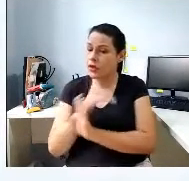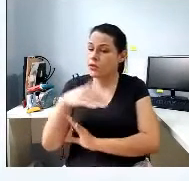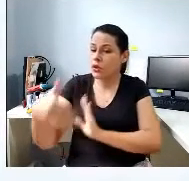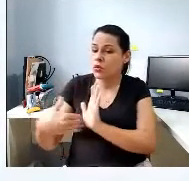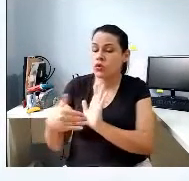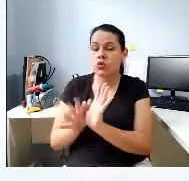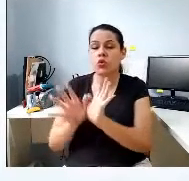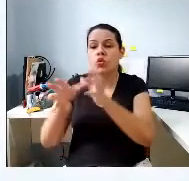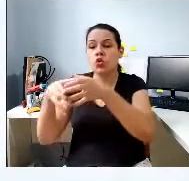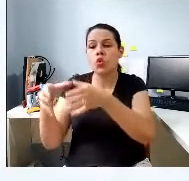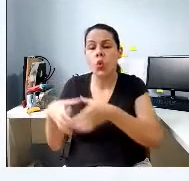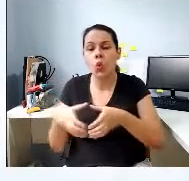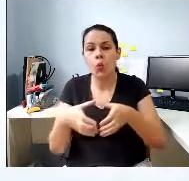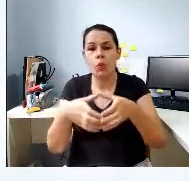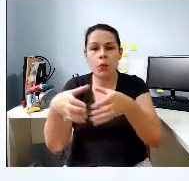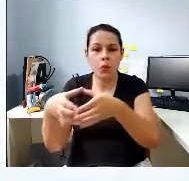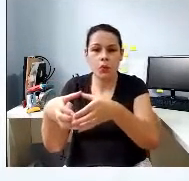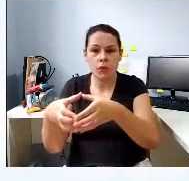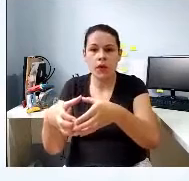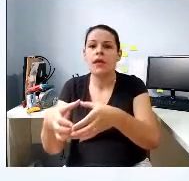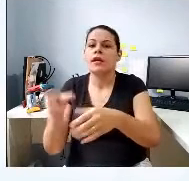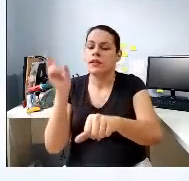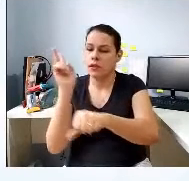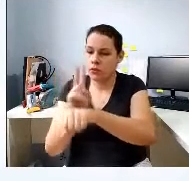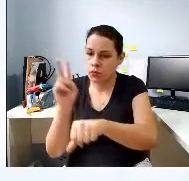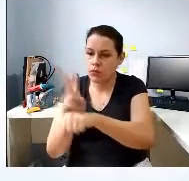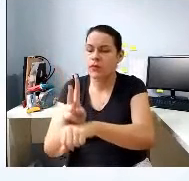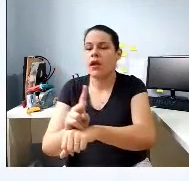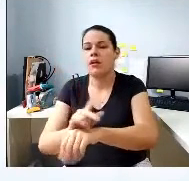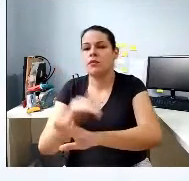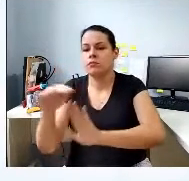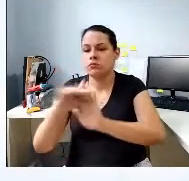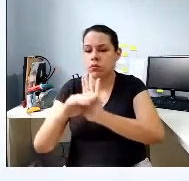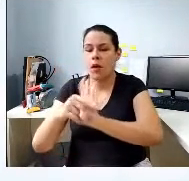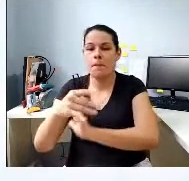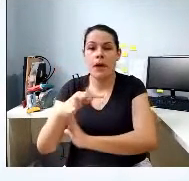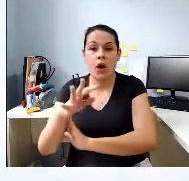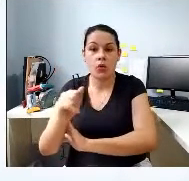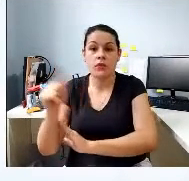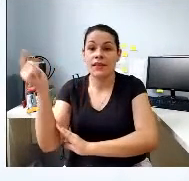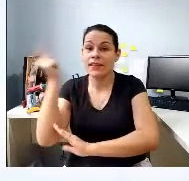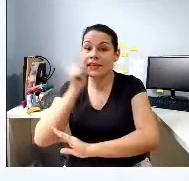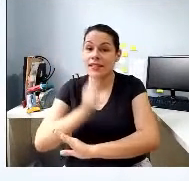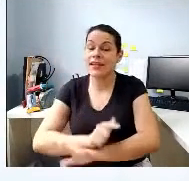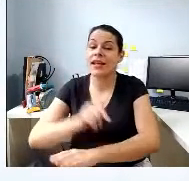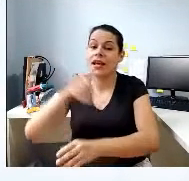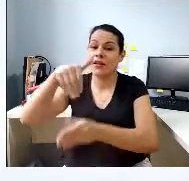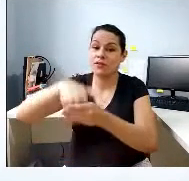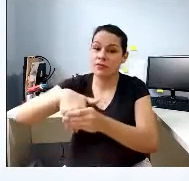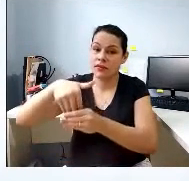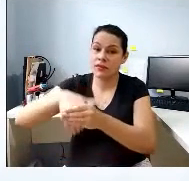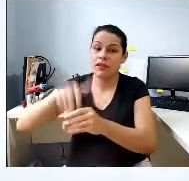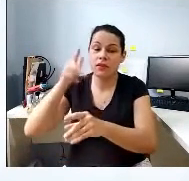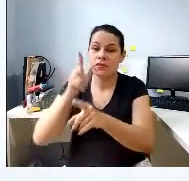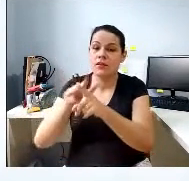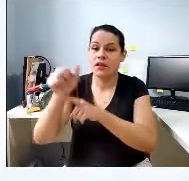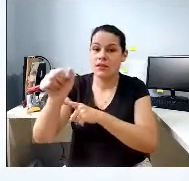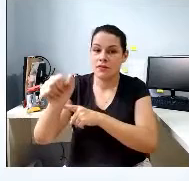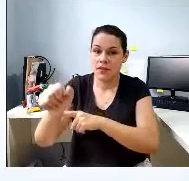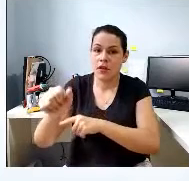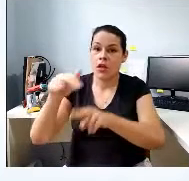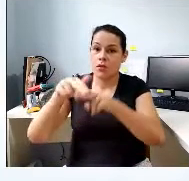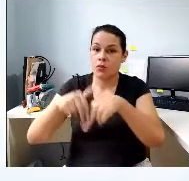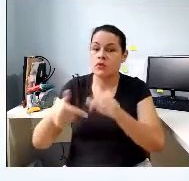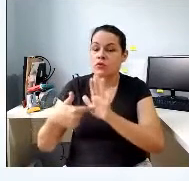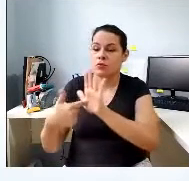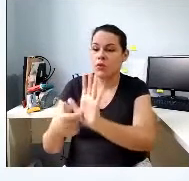partidos vinculados à defesa dessas pautas que ganham eleições, né? Ganharam eleições, aparecem como partidos que cresceram